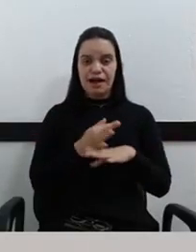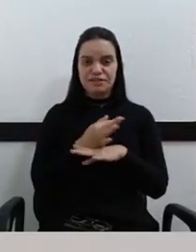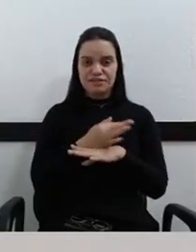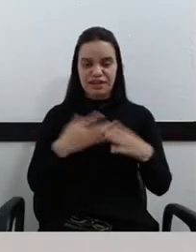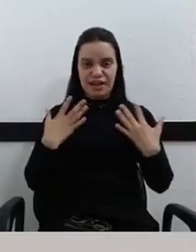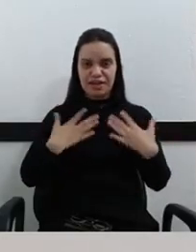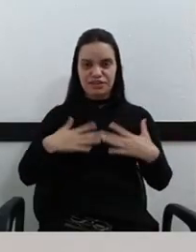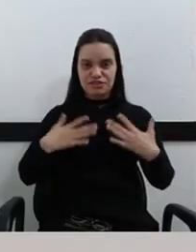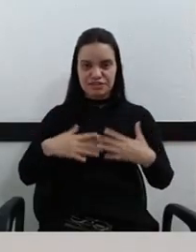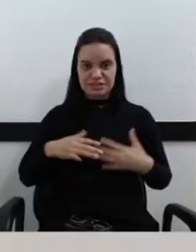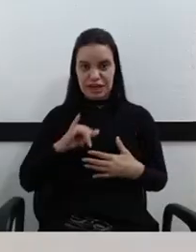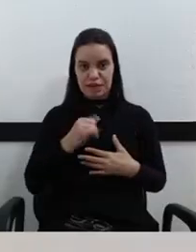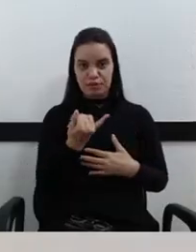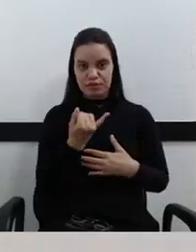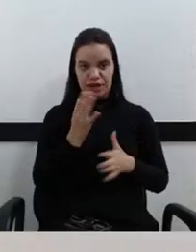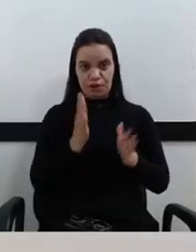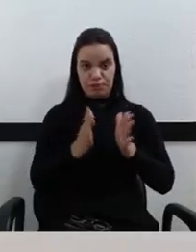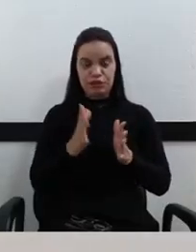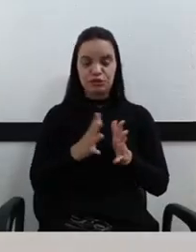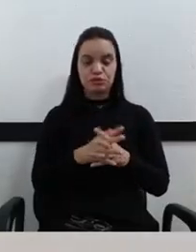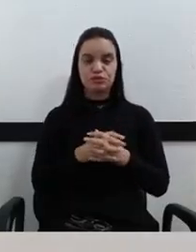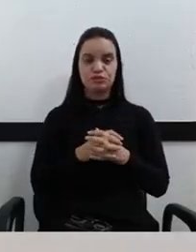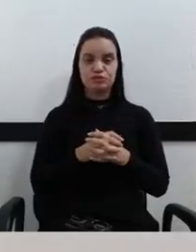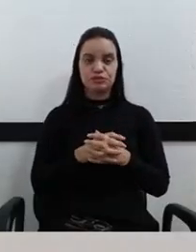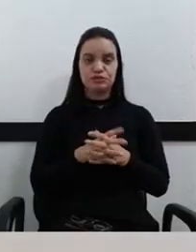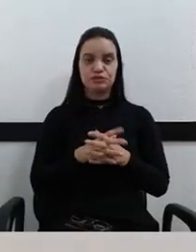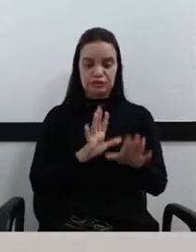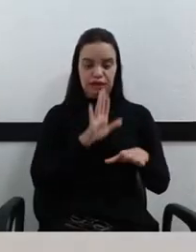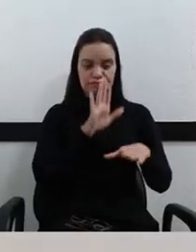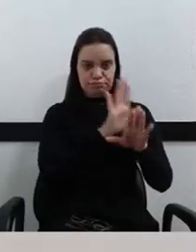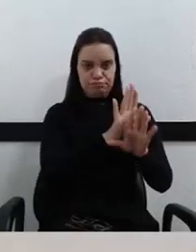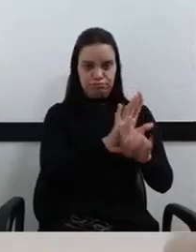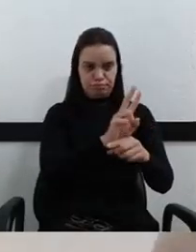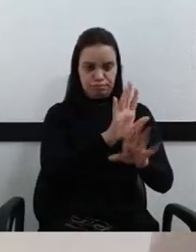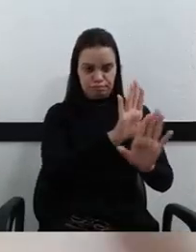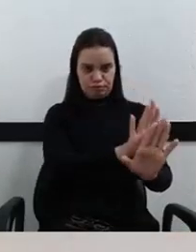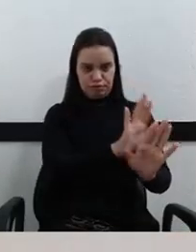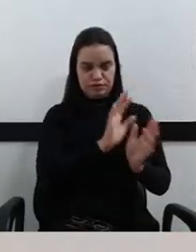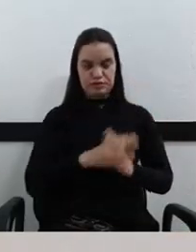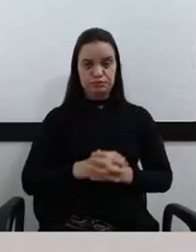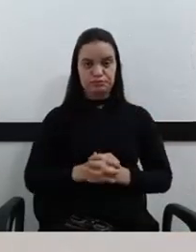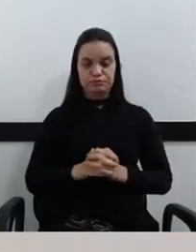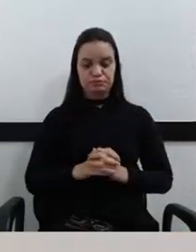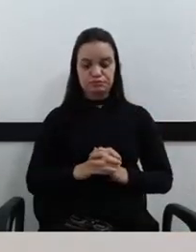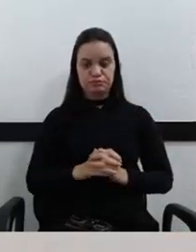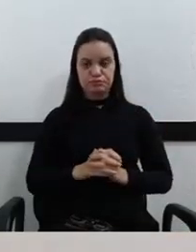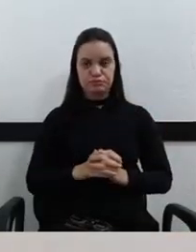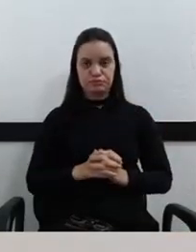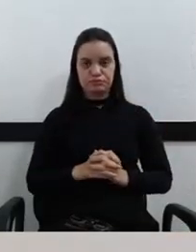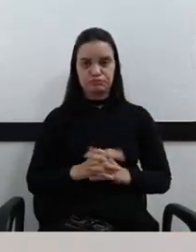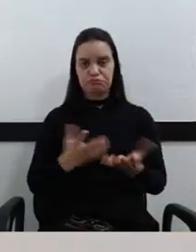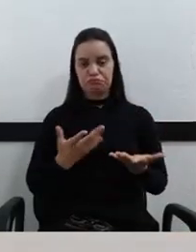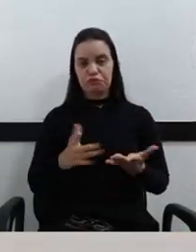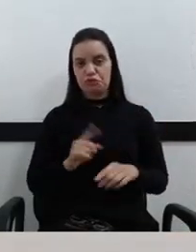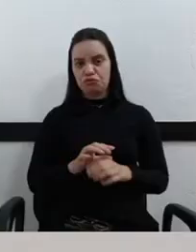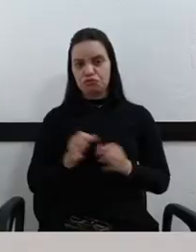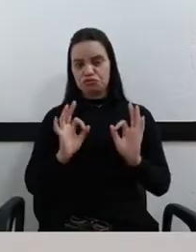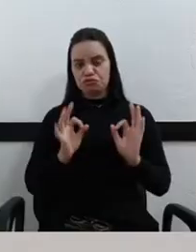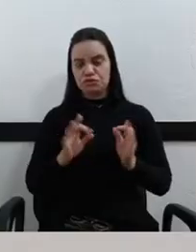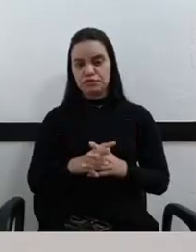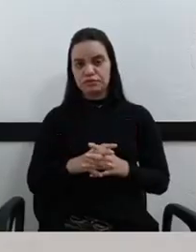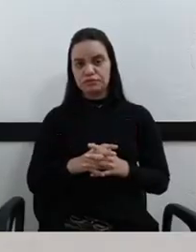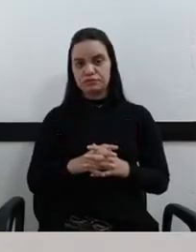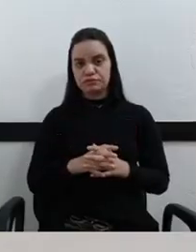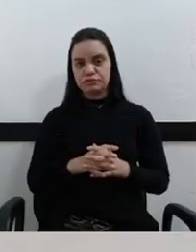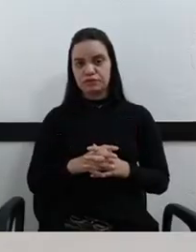qualquer cenário, pelo menos nos cenários apresentados até agora, estaria preservado. Ah, mas aí vem uma PEC louca aí. Não, peraí. Até agora o que nós estamos falando é isso. O que